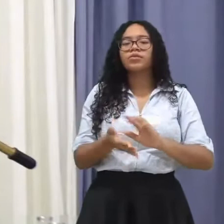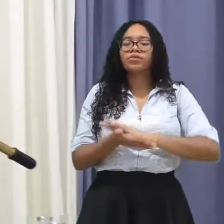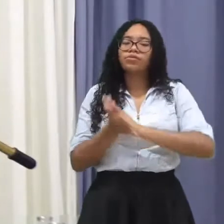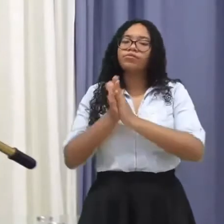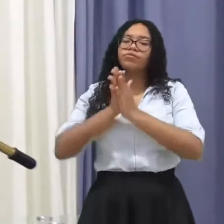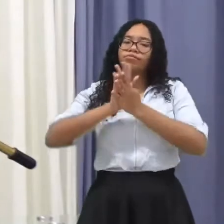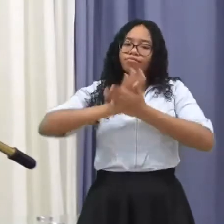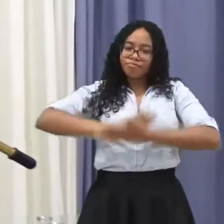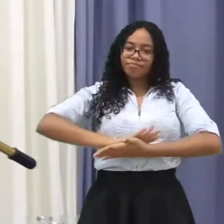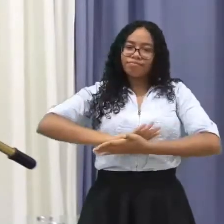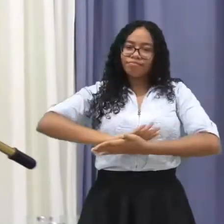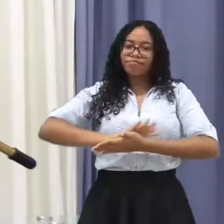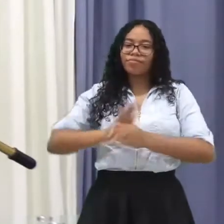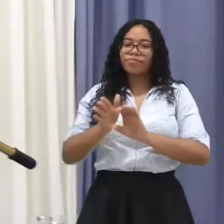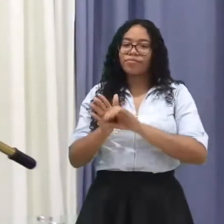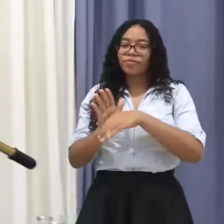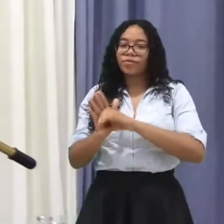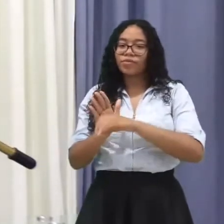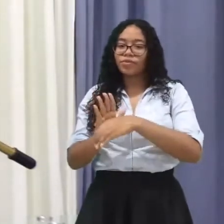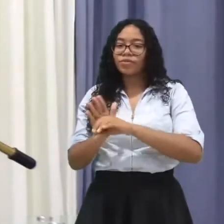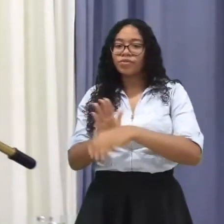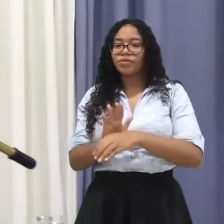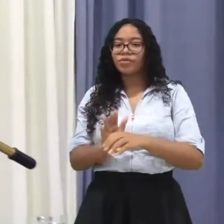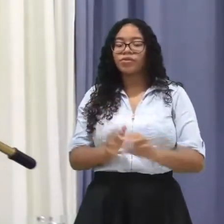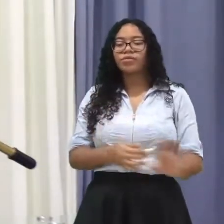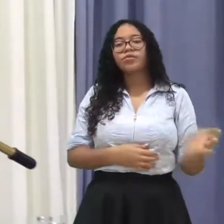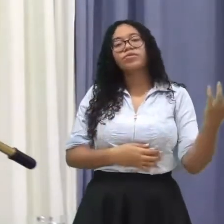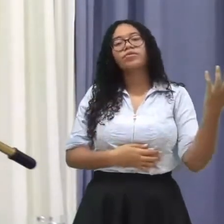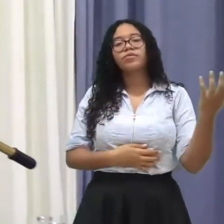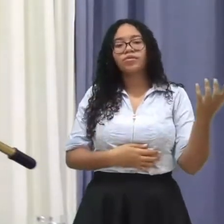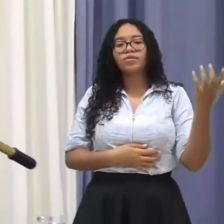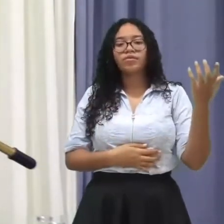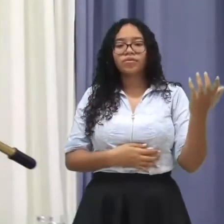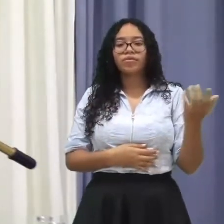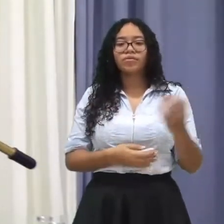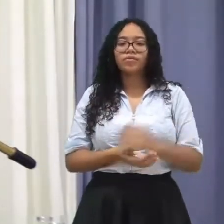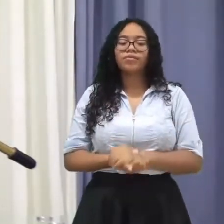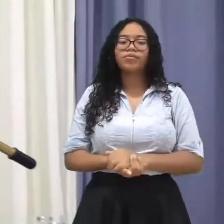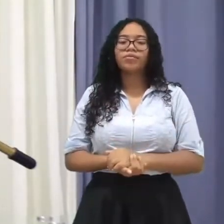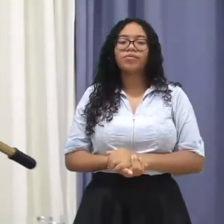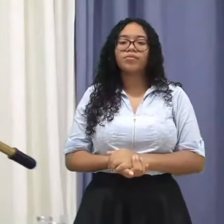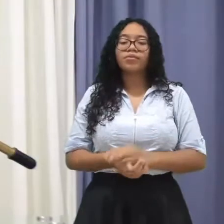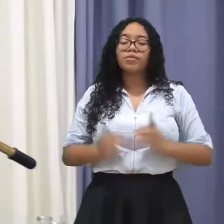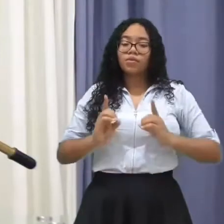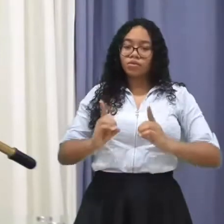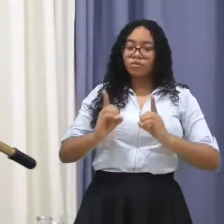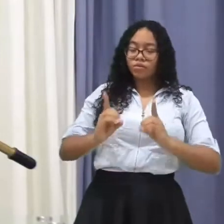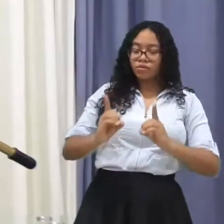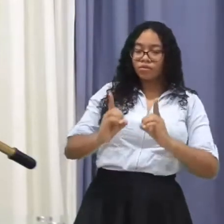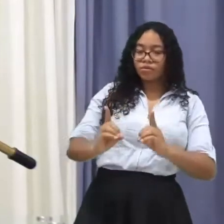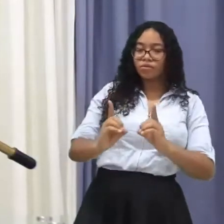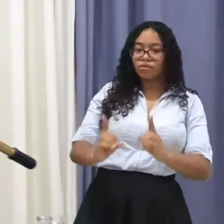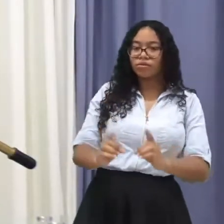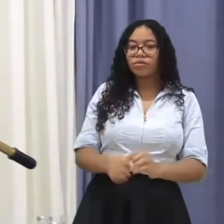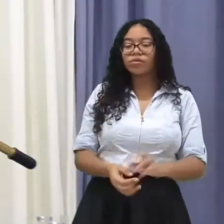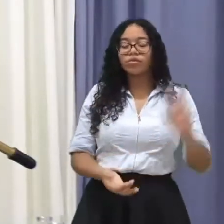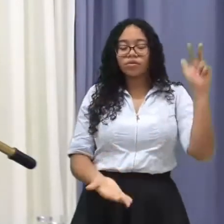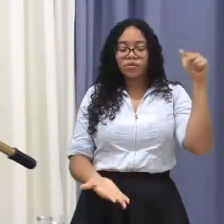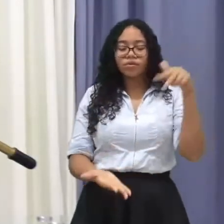de iminência. Então, esta doutrina da iminência da volta de